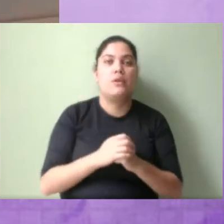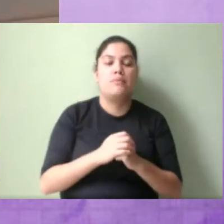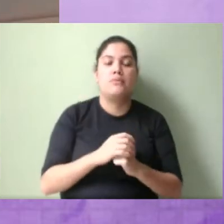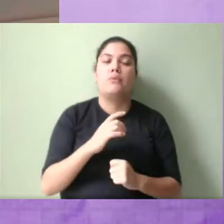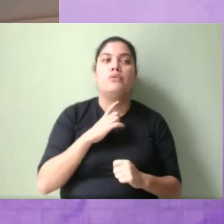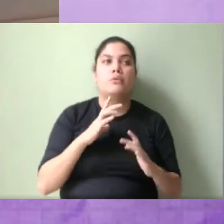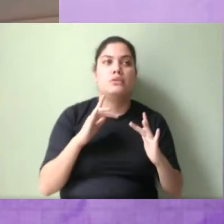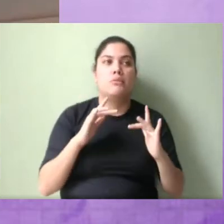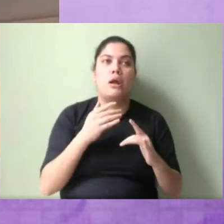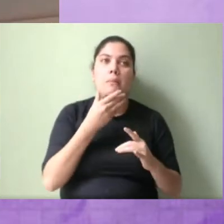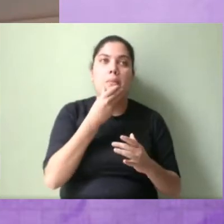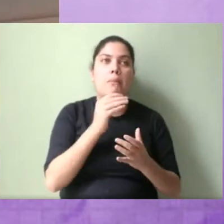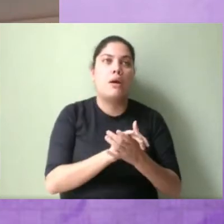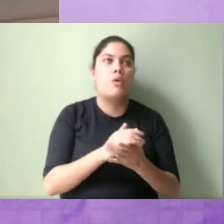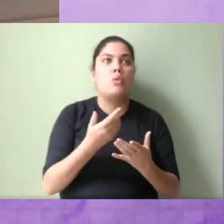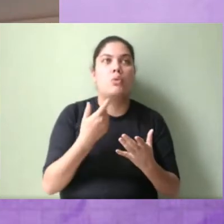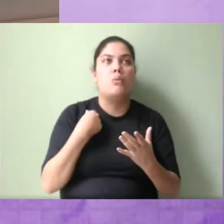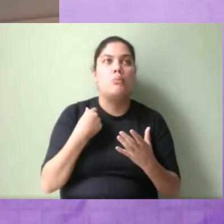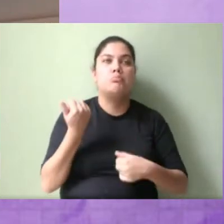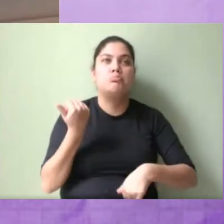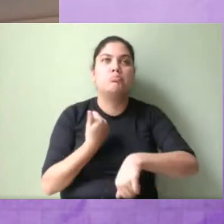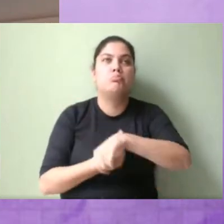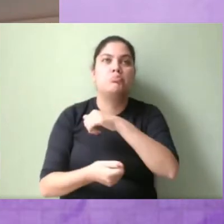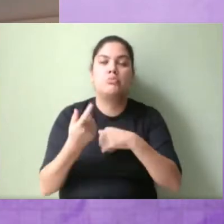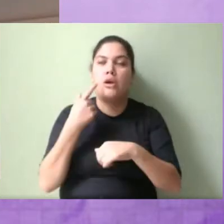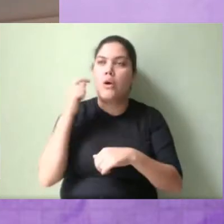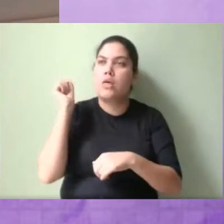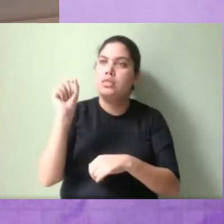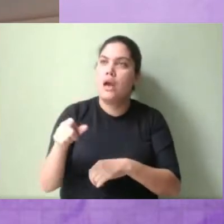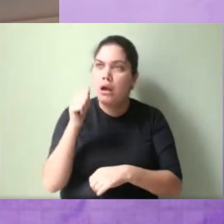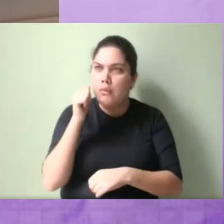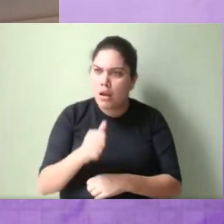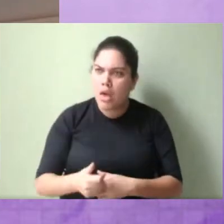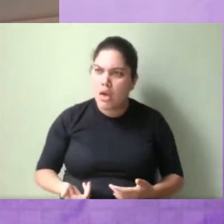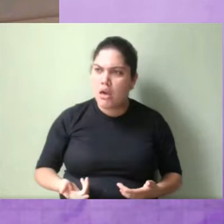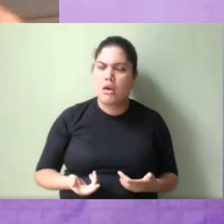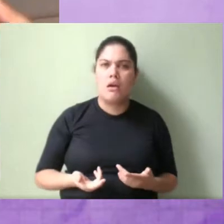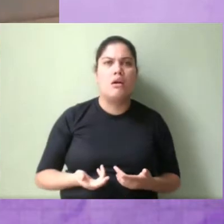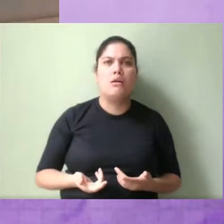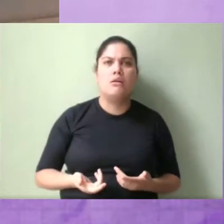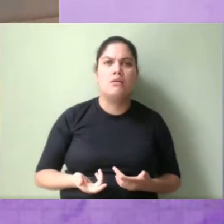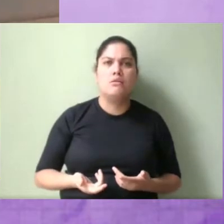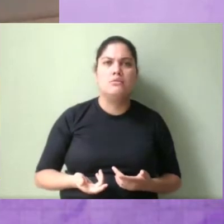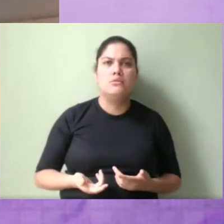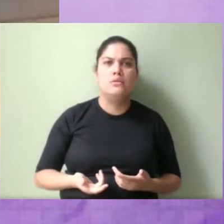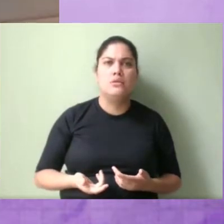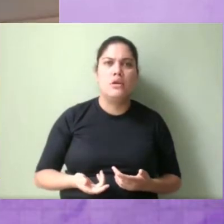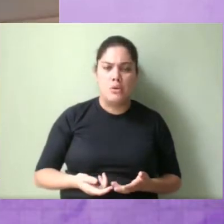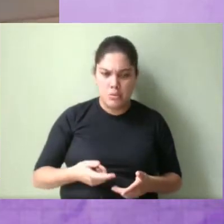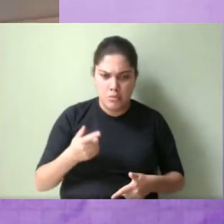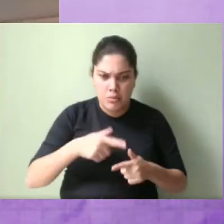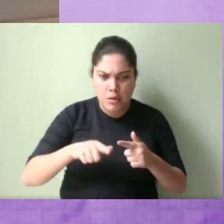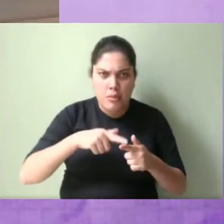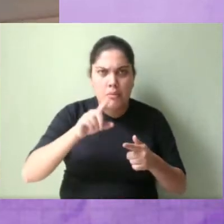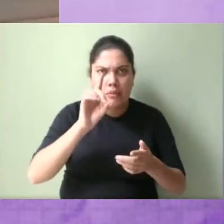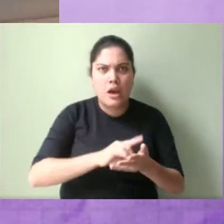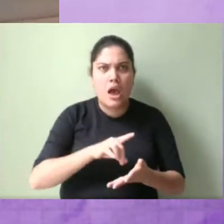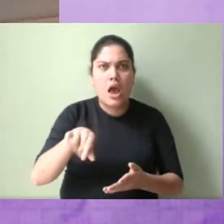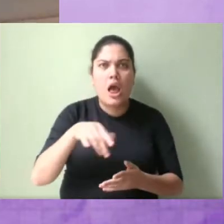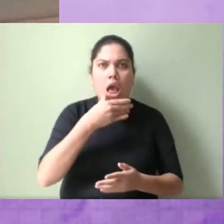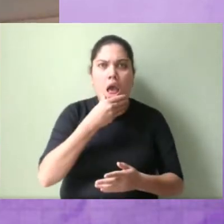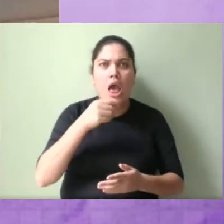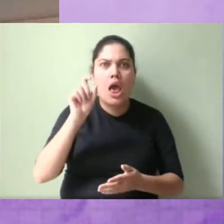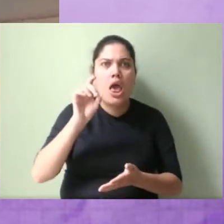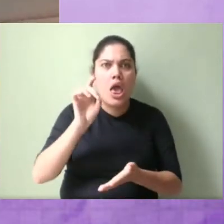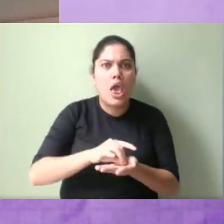não estamos boas em sororidade, porque uma coisa que eu vejo muito no trabalho eu tenho um namorado ou um marido, esse cara me troca por